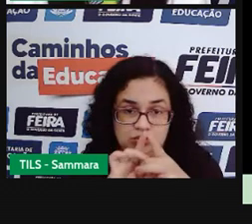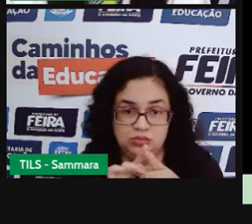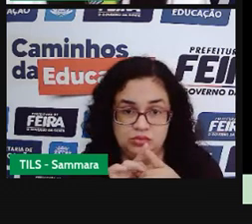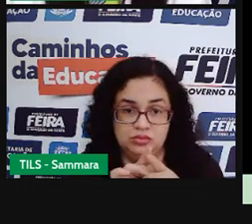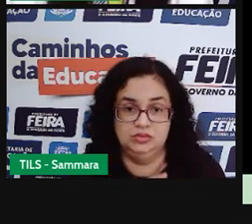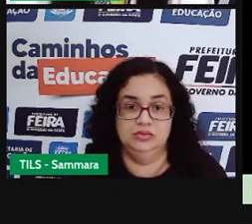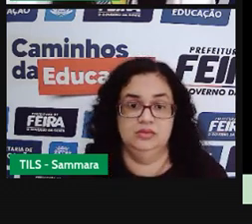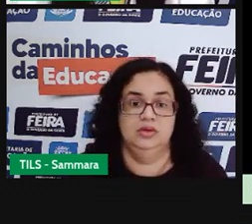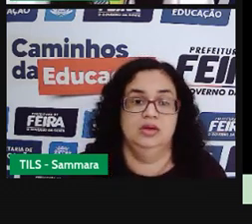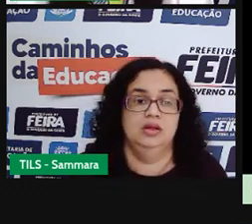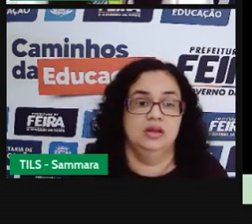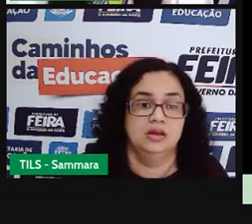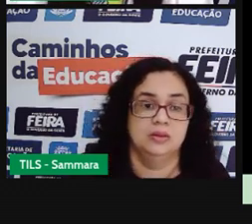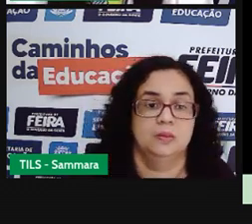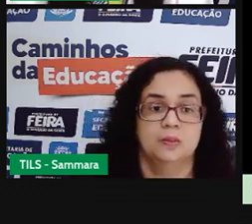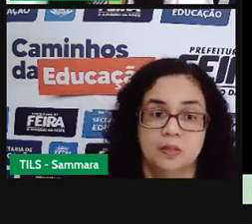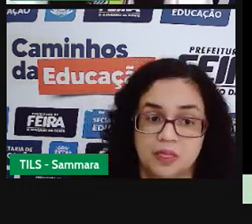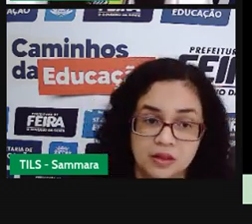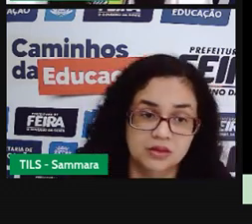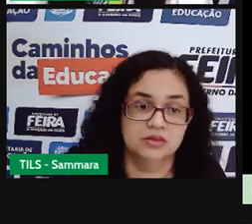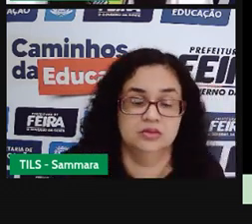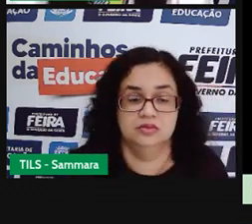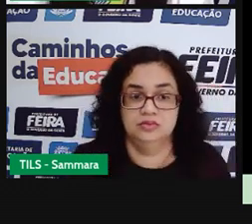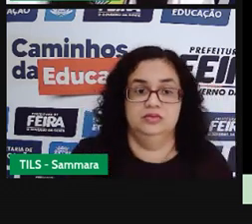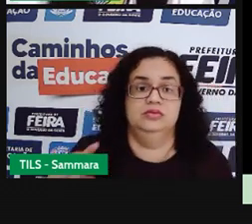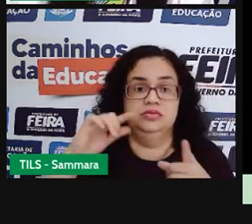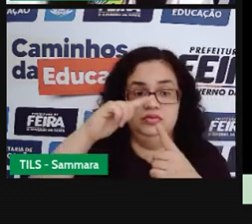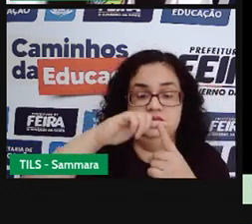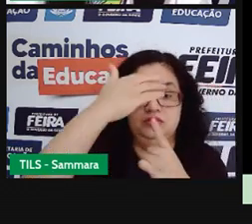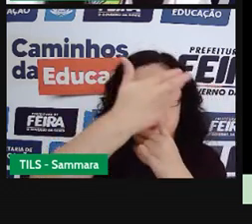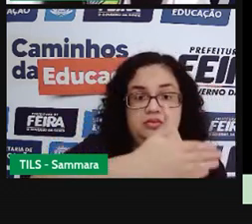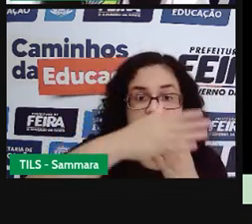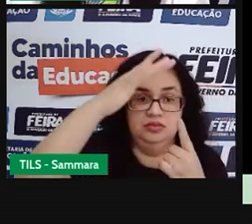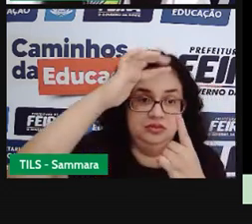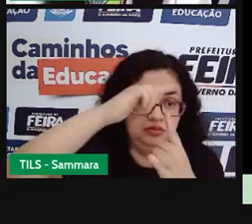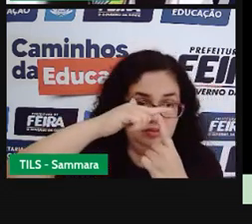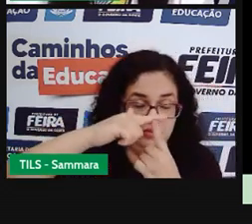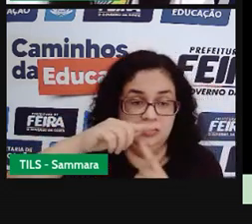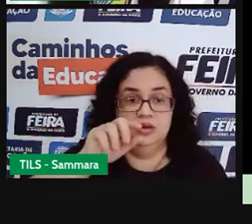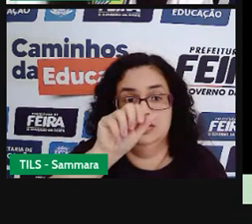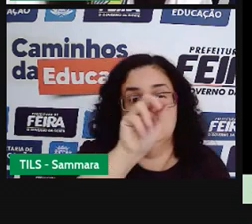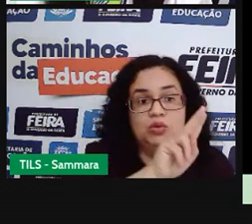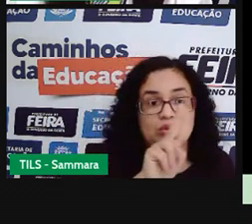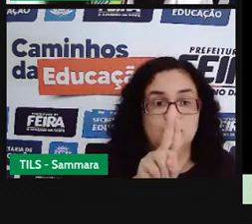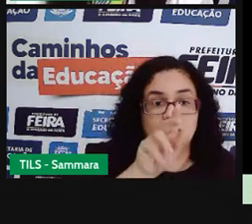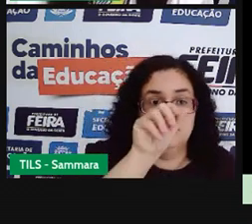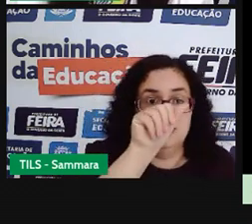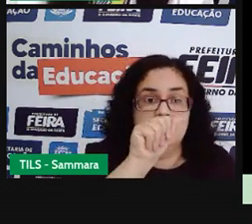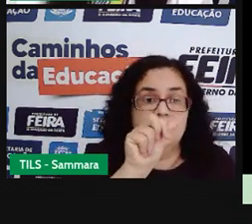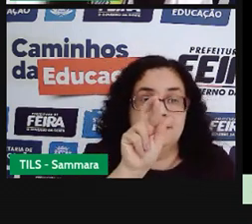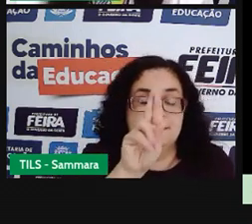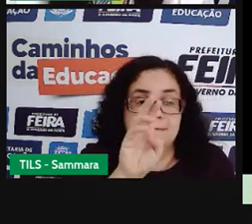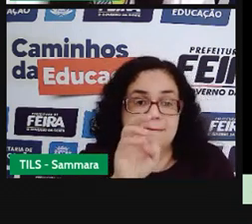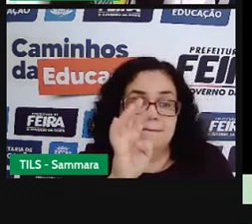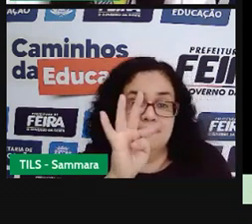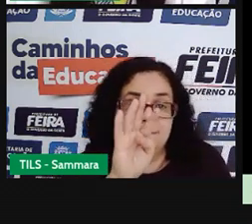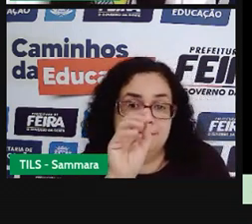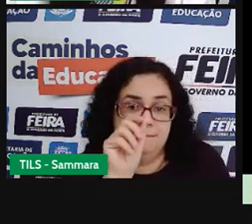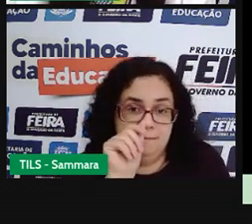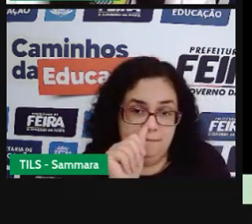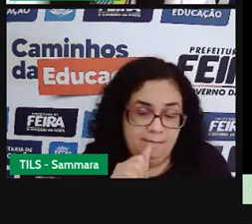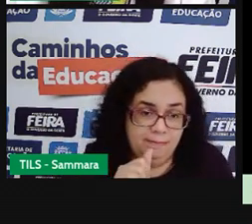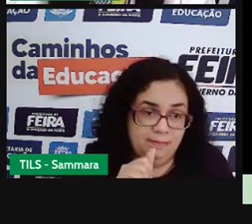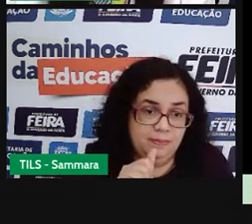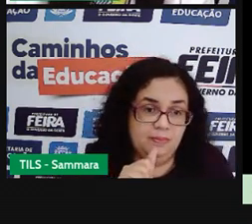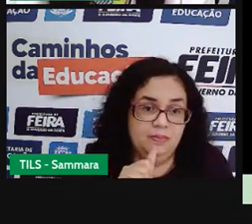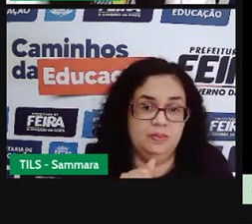Face outra nós chamamos de aresta como se fosse aqui né da figura que a gente chama de quilo